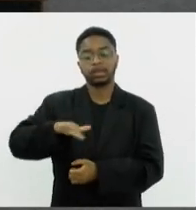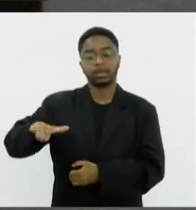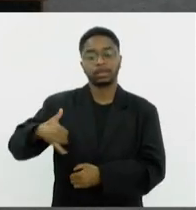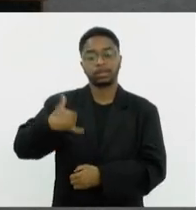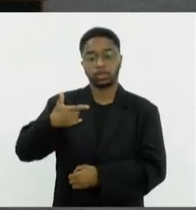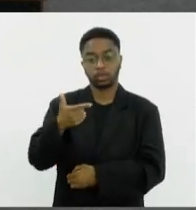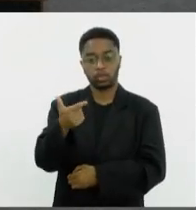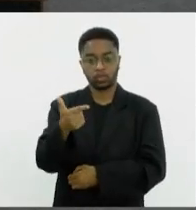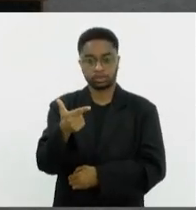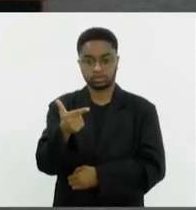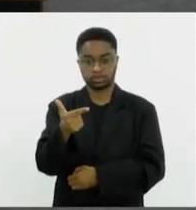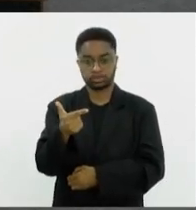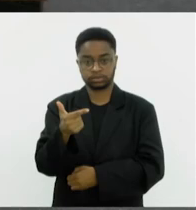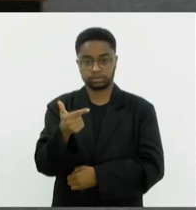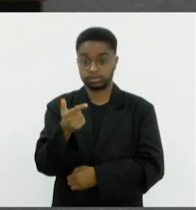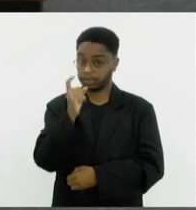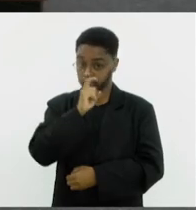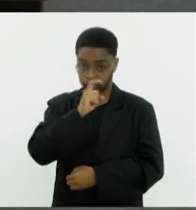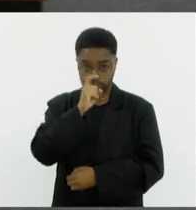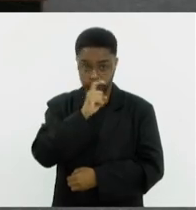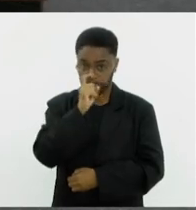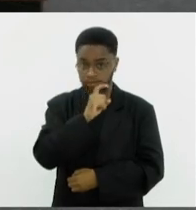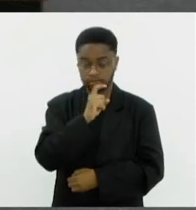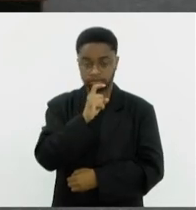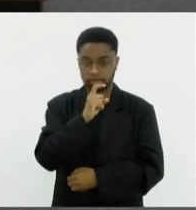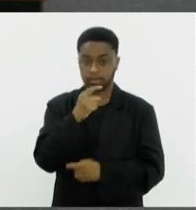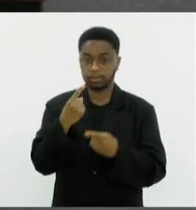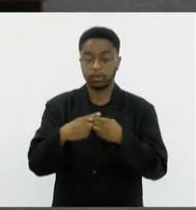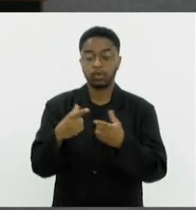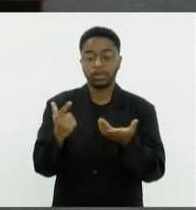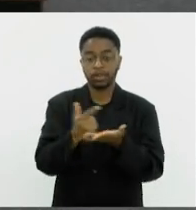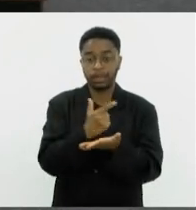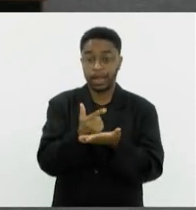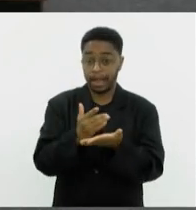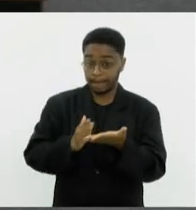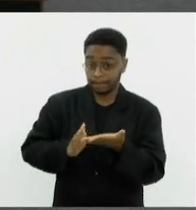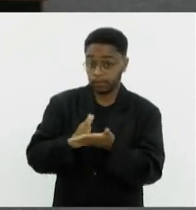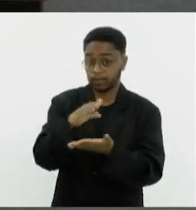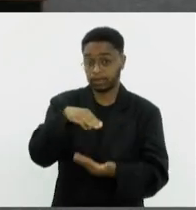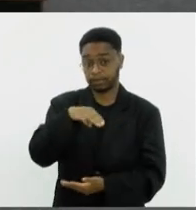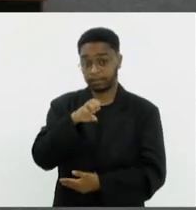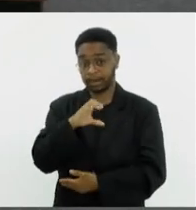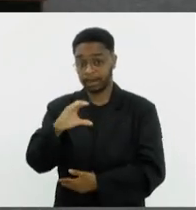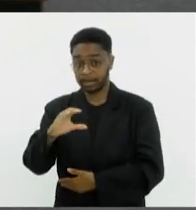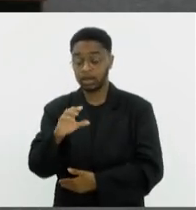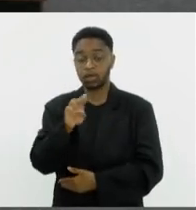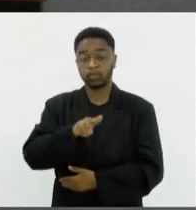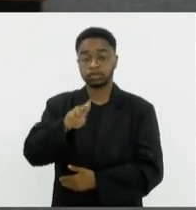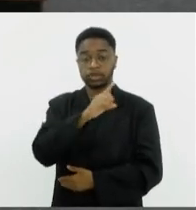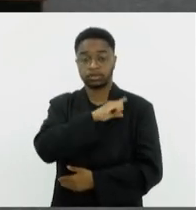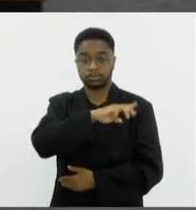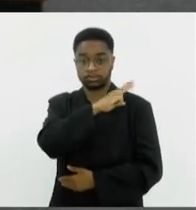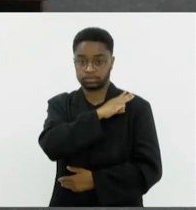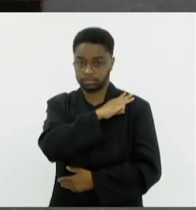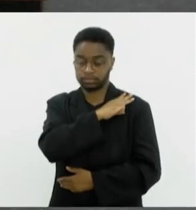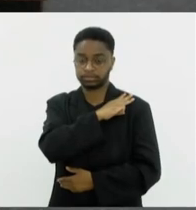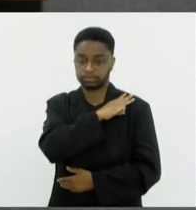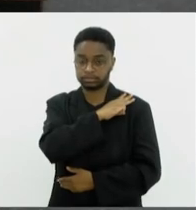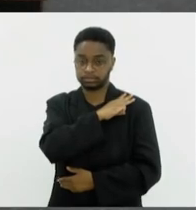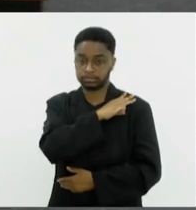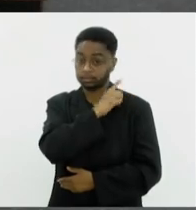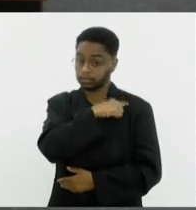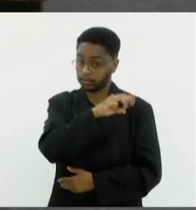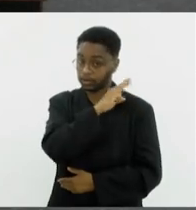12 anos. Não é verdade. O livro foi aprovado pelo MEC para o ensino médio. Para o